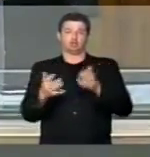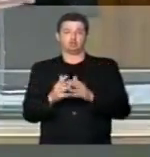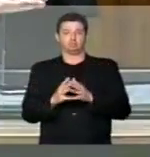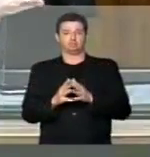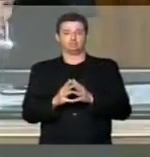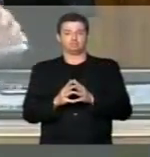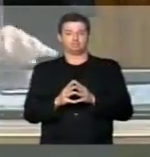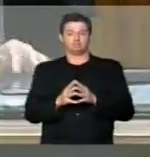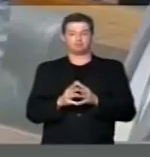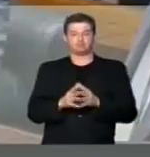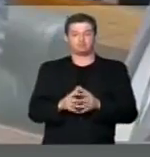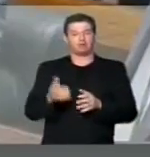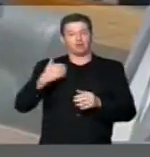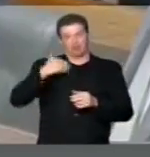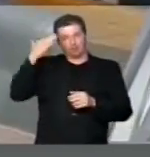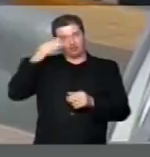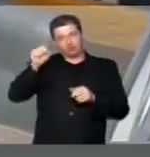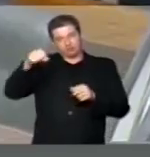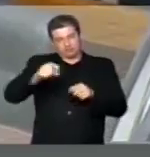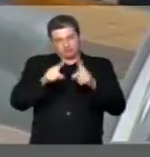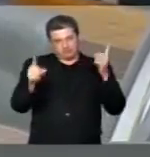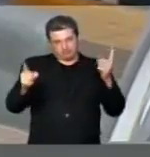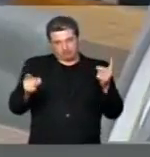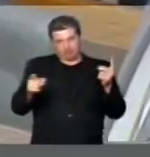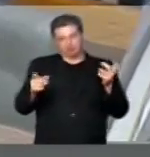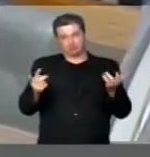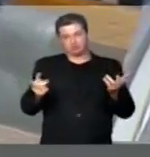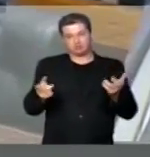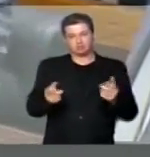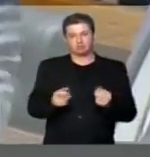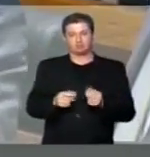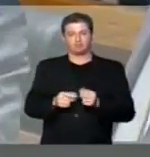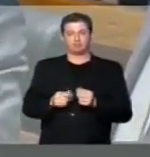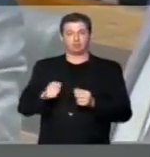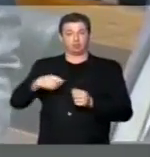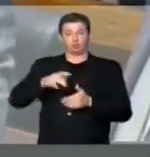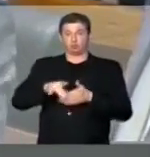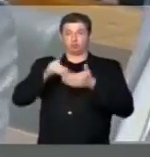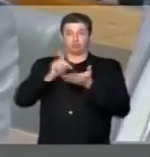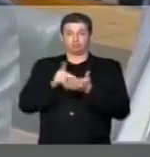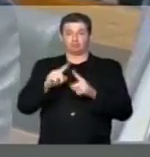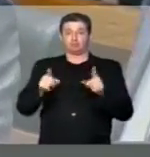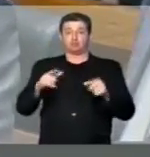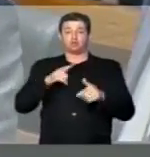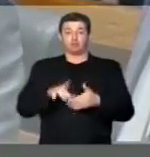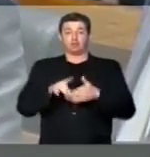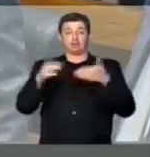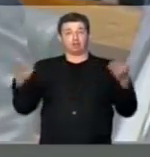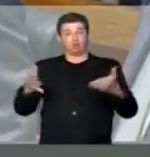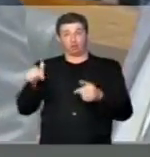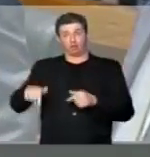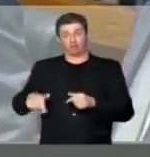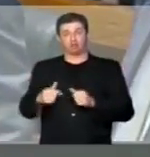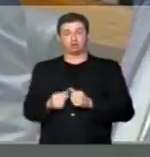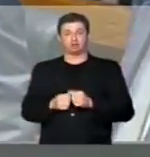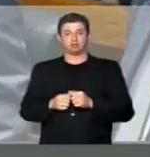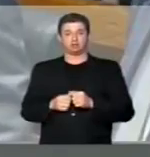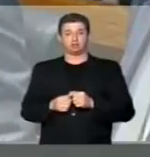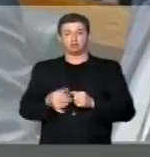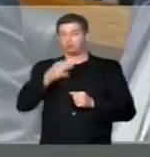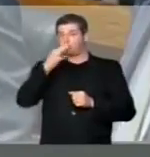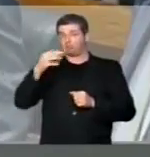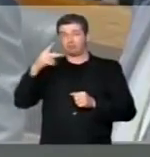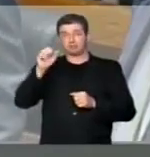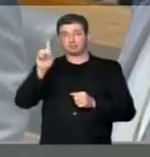Portanto, gostaria que Vossa Excelência... Eu entendo a posição de Vossa Excelência. Vossa Excelência não é o presidente de fato, também não sou o líder de fato, mas sou o líder do partido no momento. E a posição